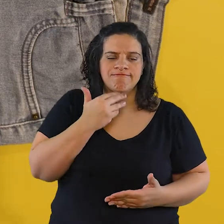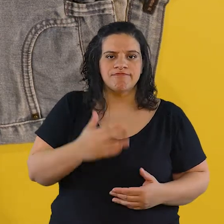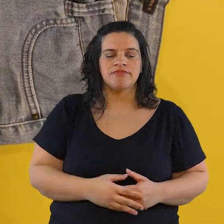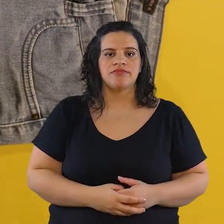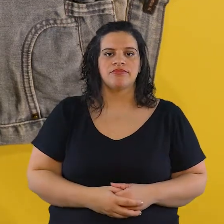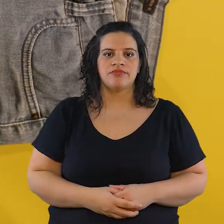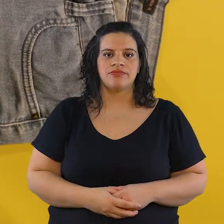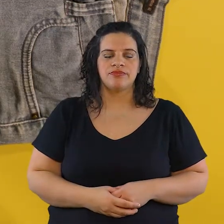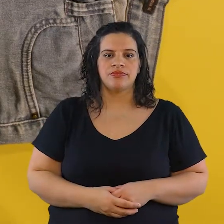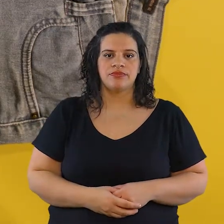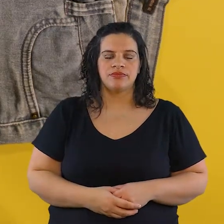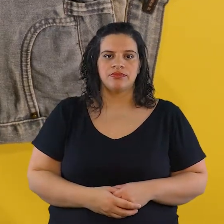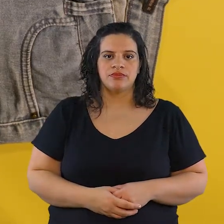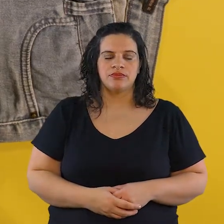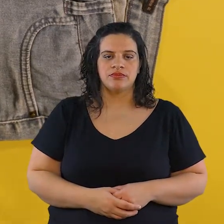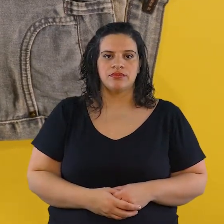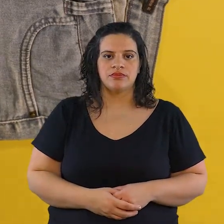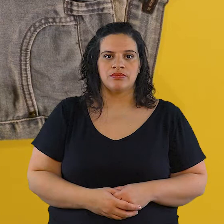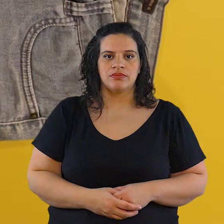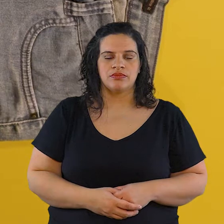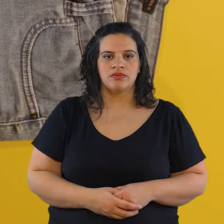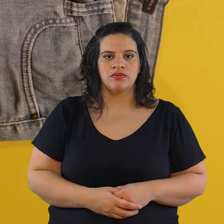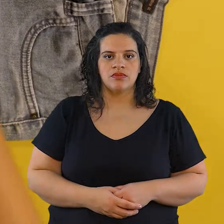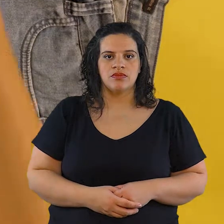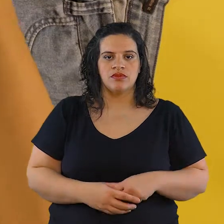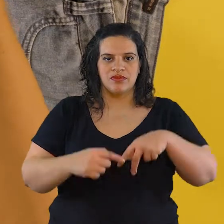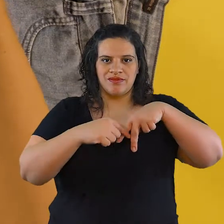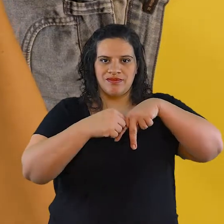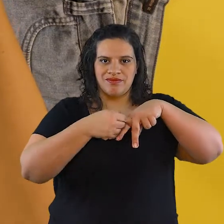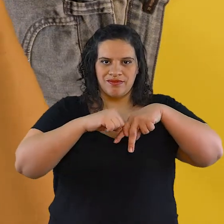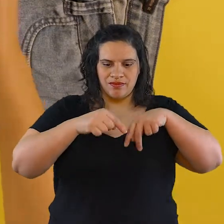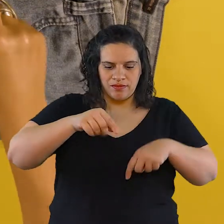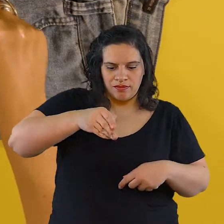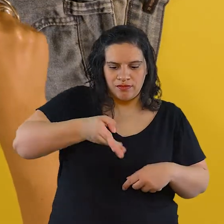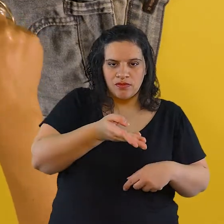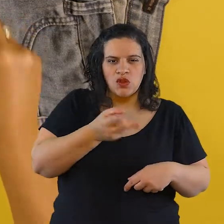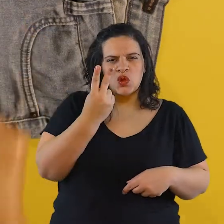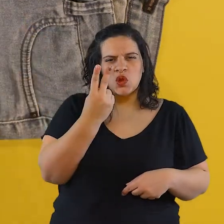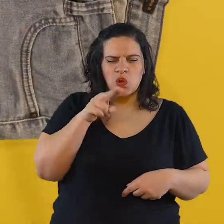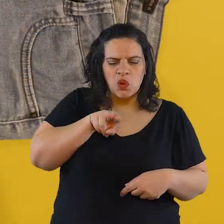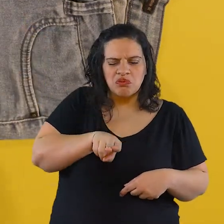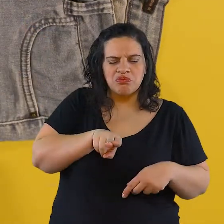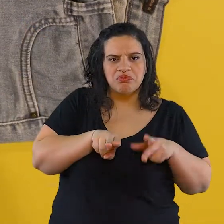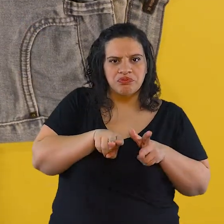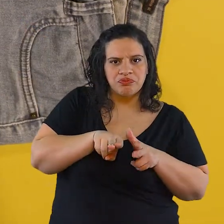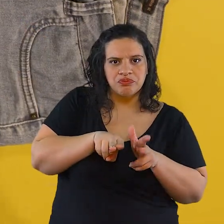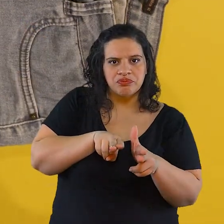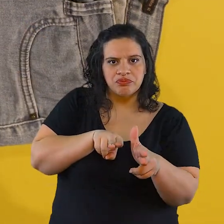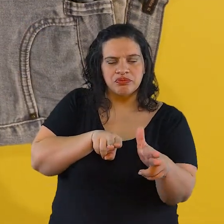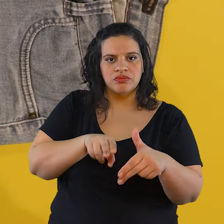vezes, a costura de uma calça jeans muito grossa. Então, eu vou cortar uns 2 dedos abaixo aqui do cavalo, tá?